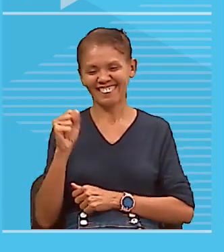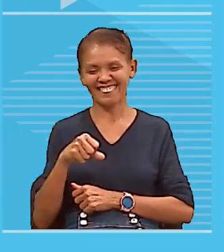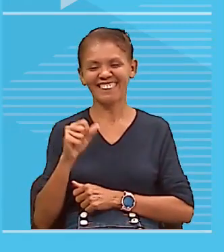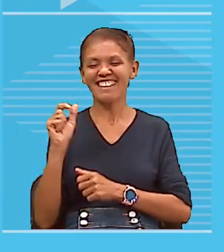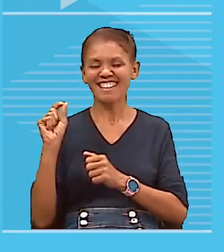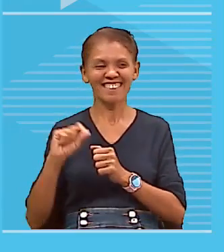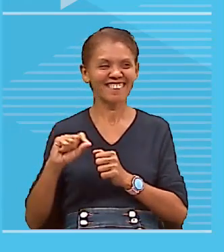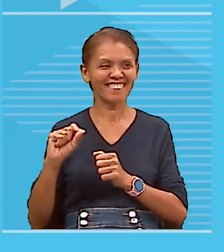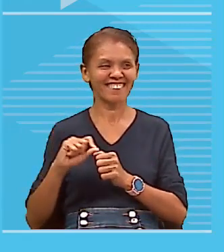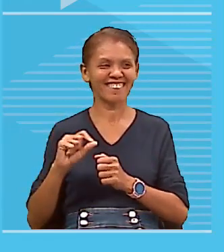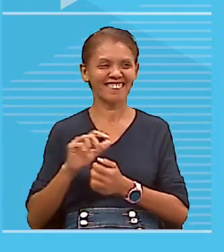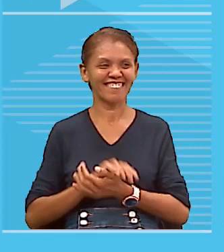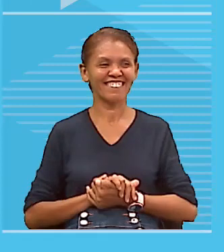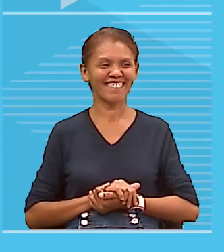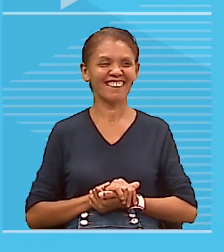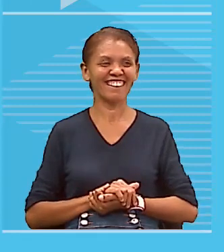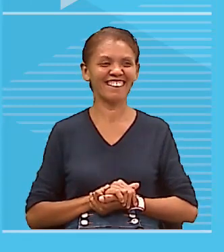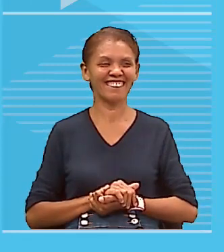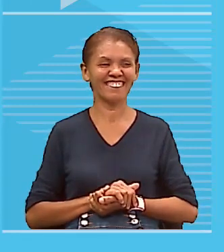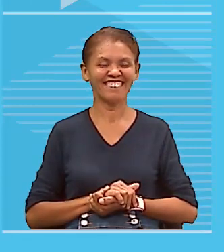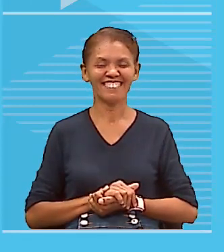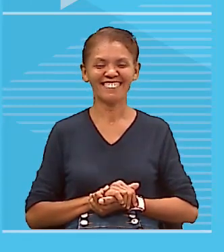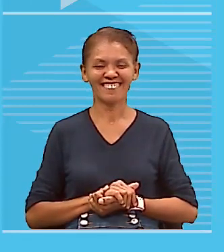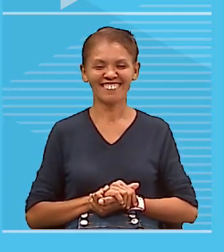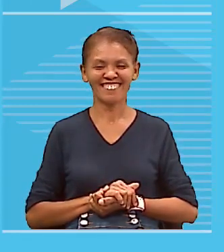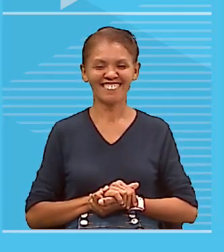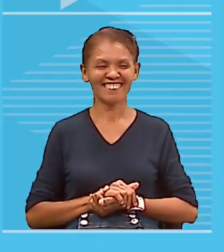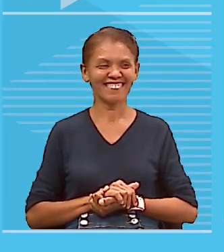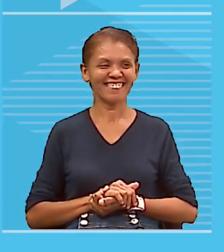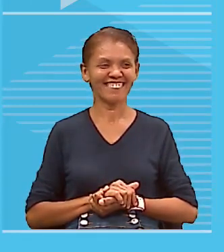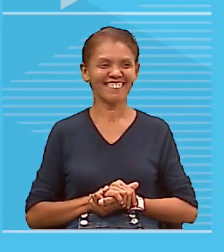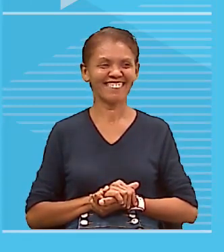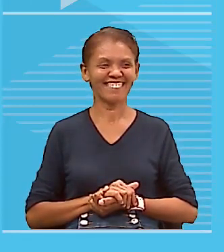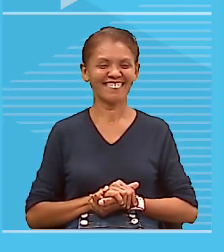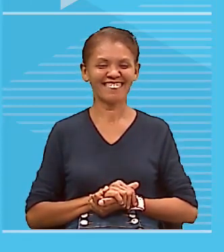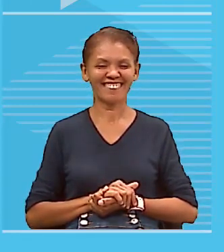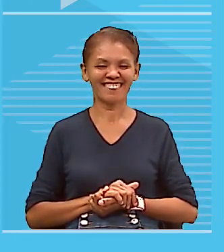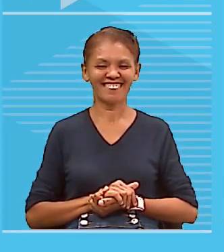essas coisas. Ele diz que faz, só não bota embaixo dos lugares. Muito bem, pelo menos isso.